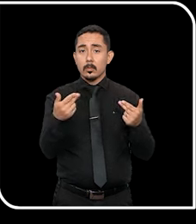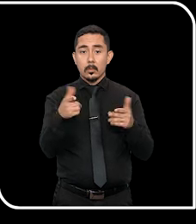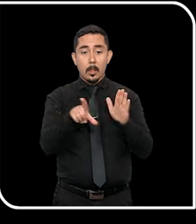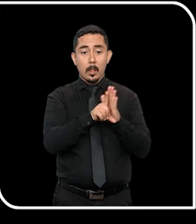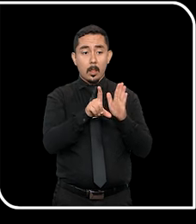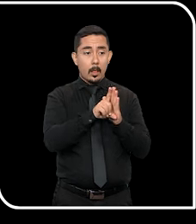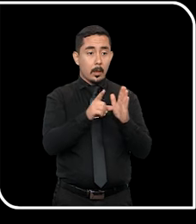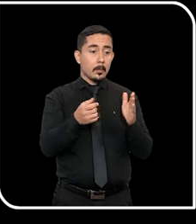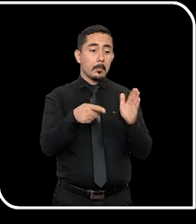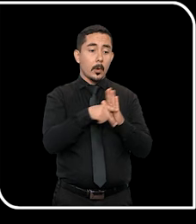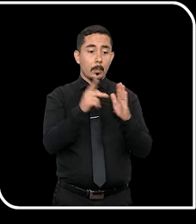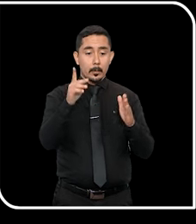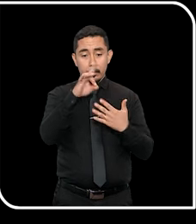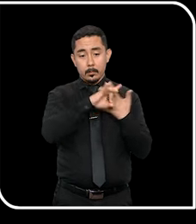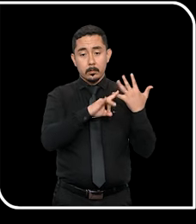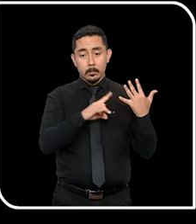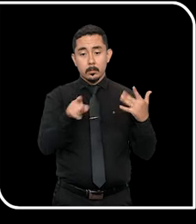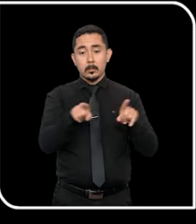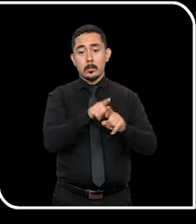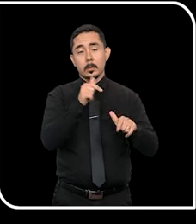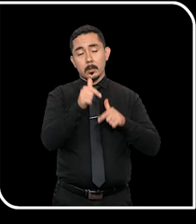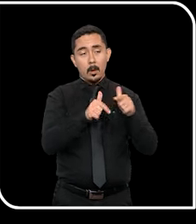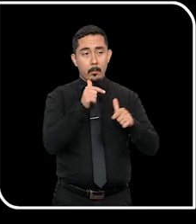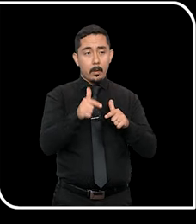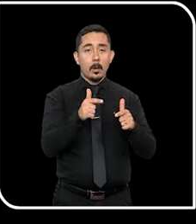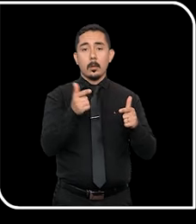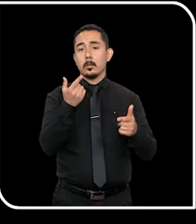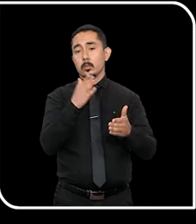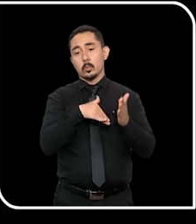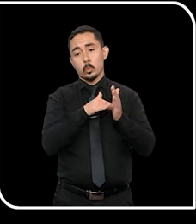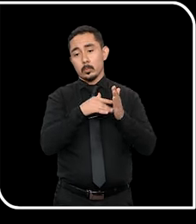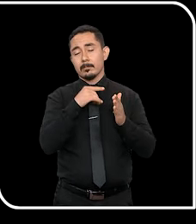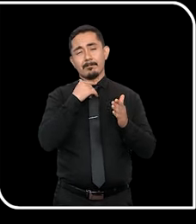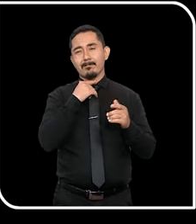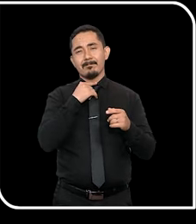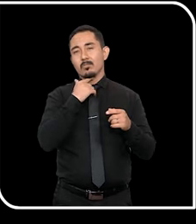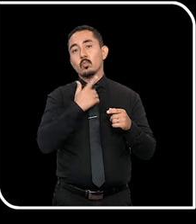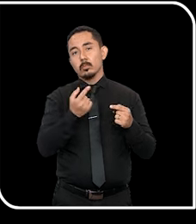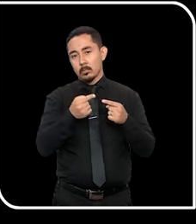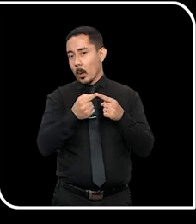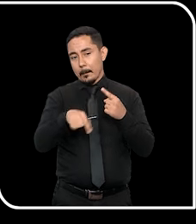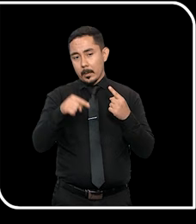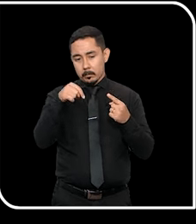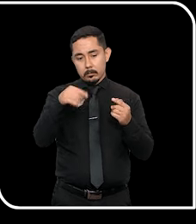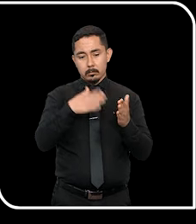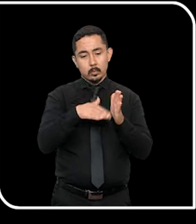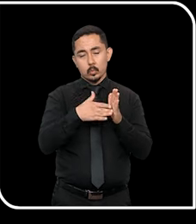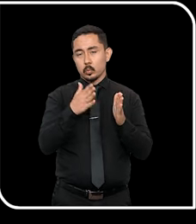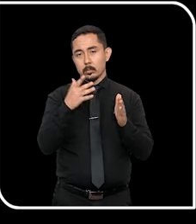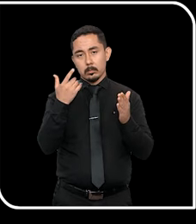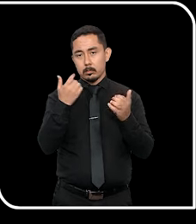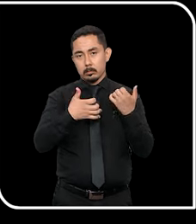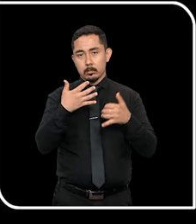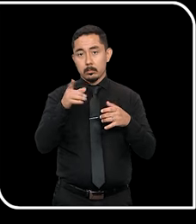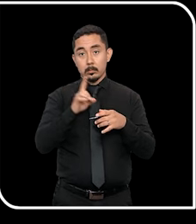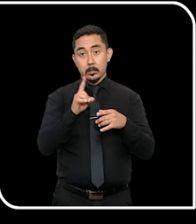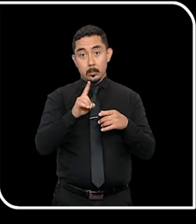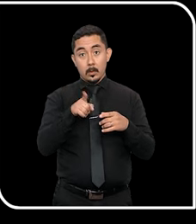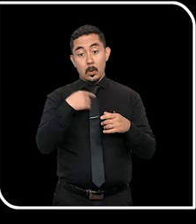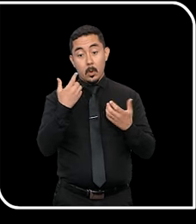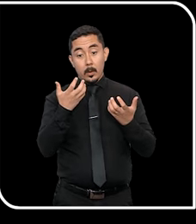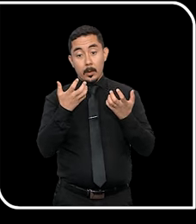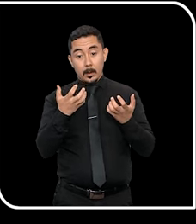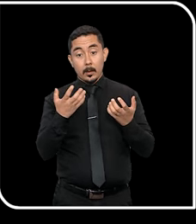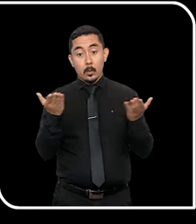lei de pessoas com deficiência eh para trabalharem as cotas enfim não cabe tudo nesse lugar aqui né gente a minha intenção aqui